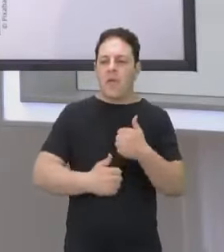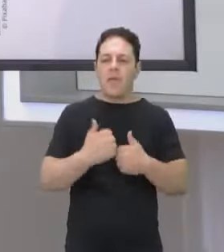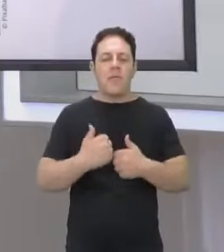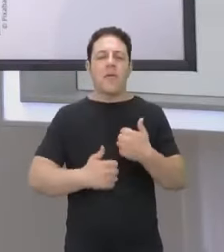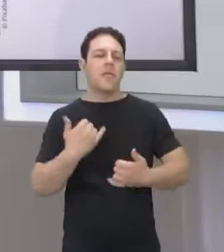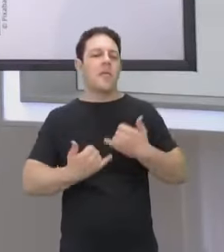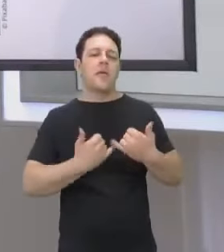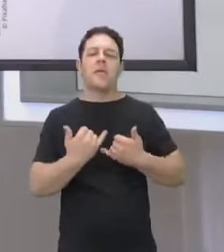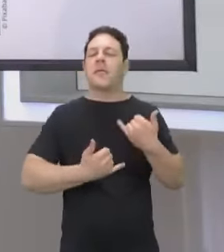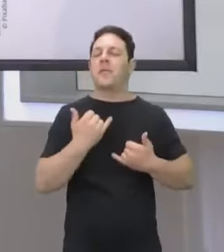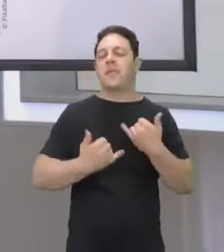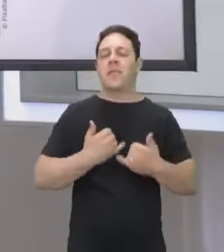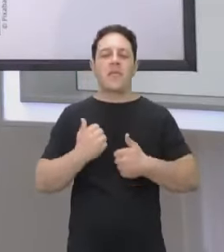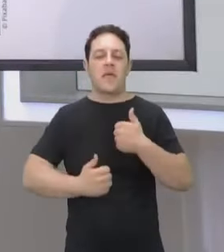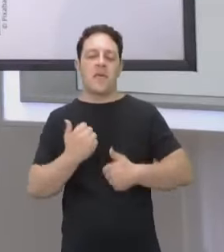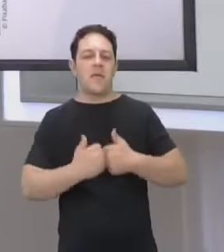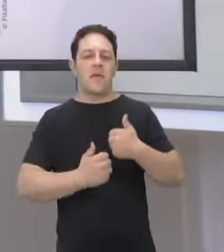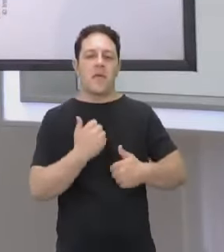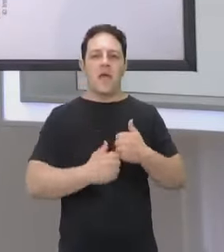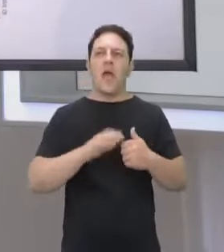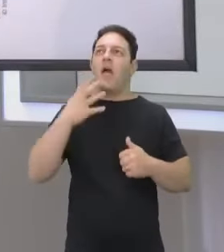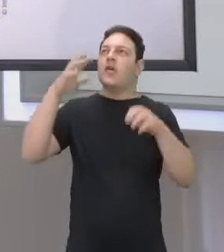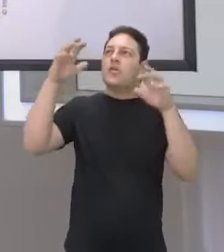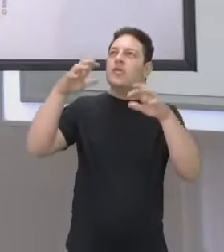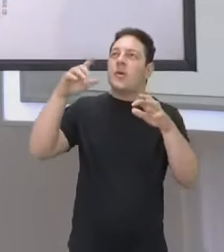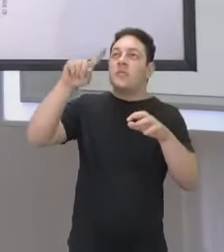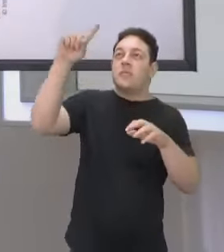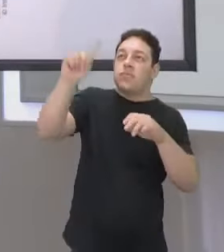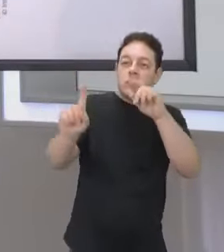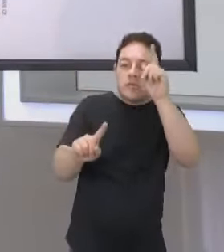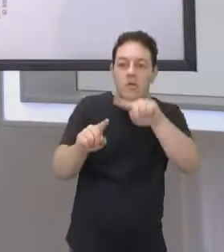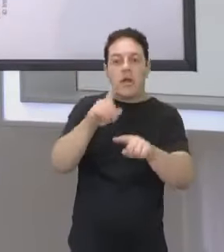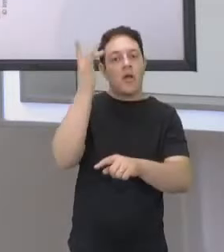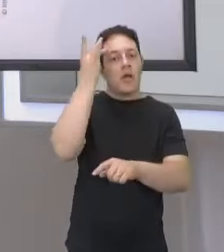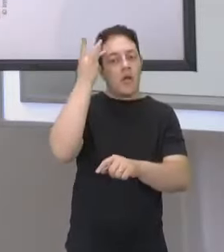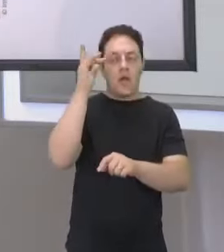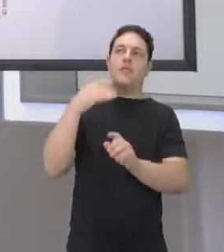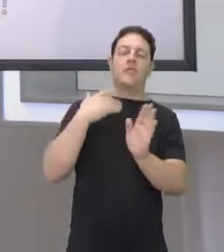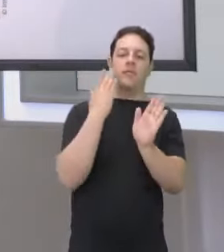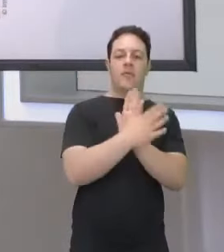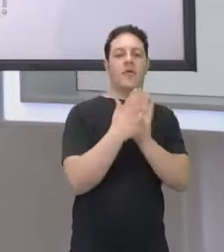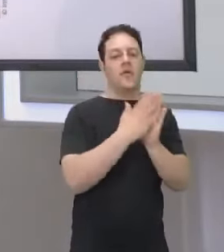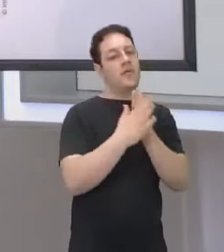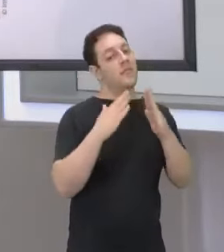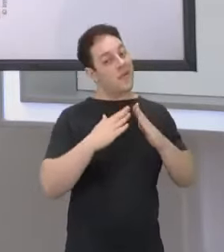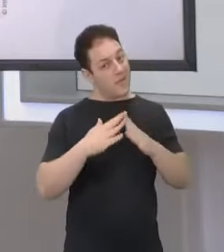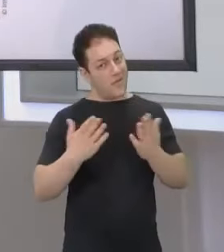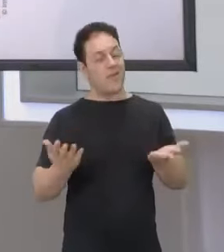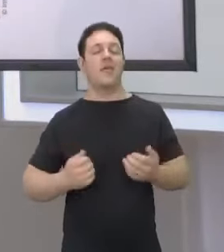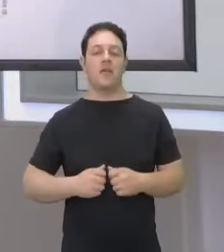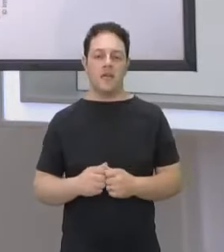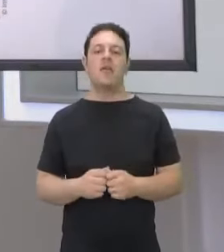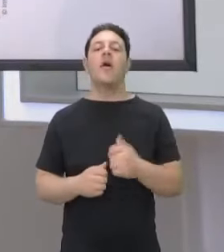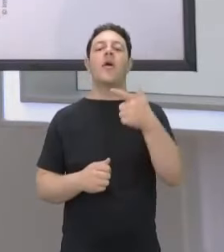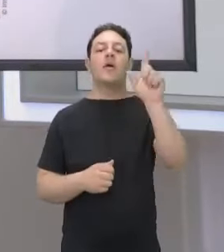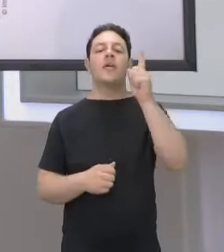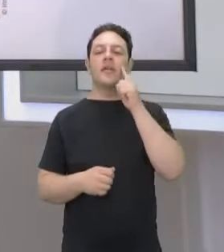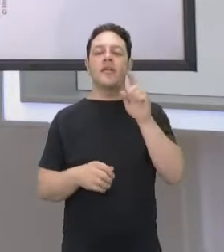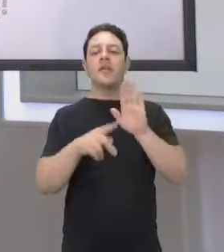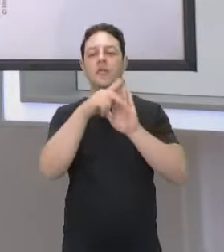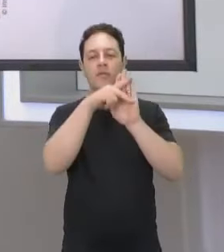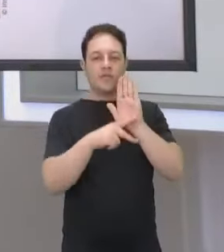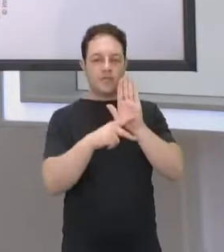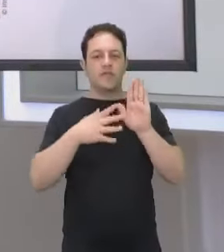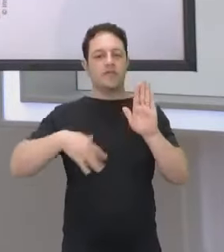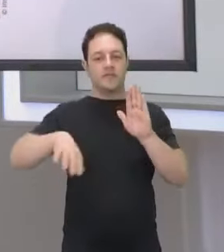raio te pegar ali, tá? Mas isso é uma mudança cultural. E com isso, né, aqui um exemplo aí das crianças de um projeto nosso